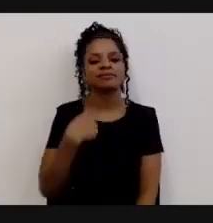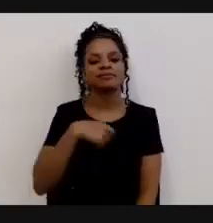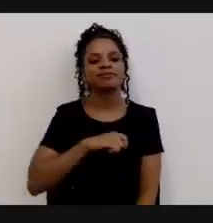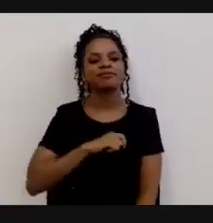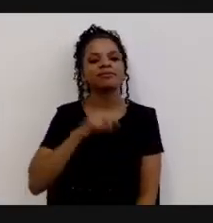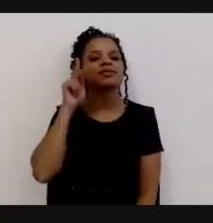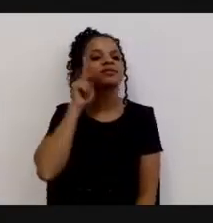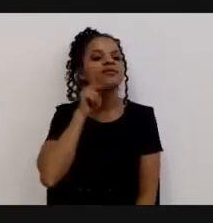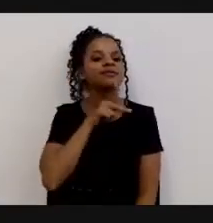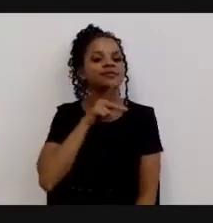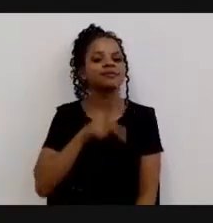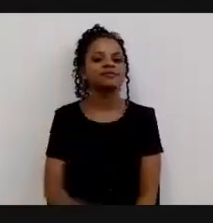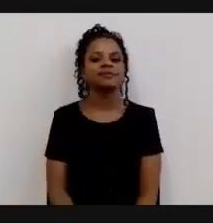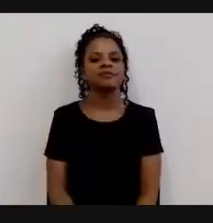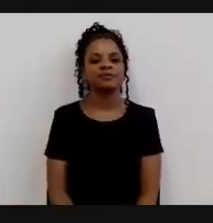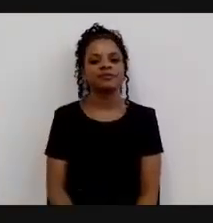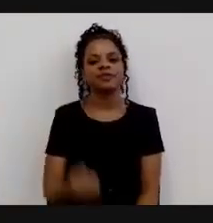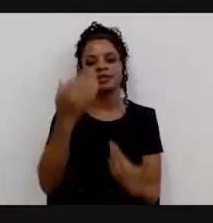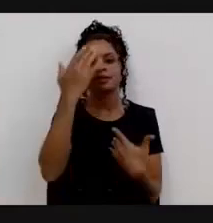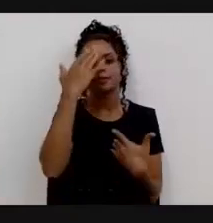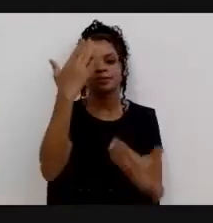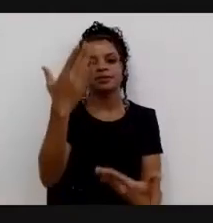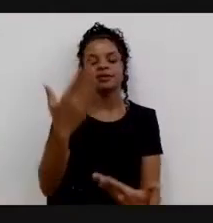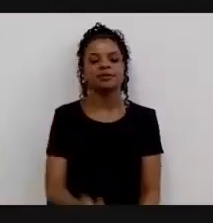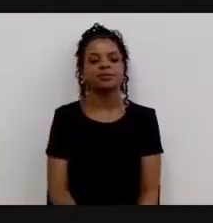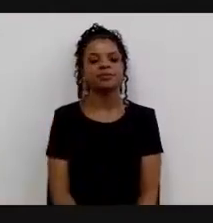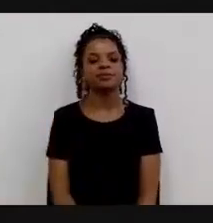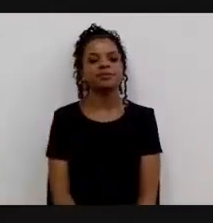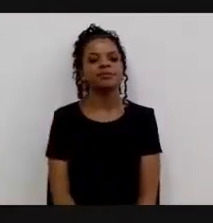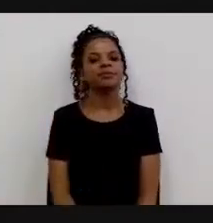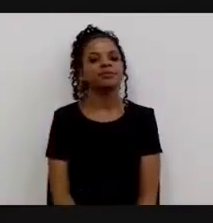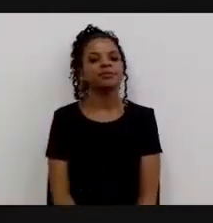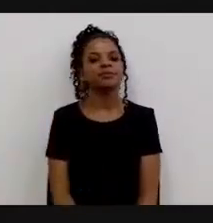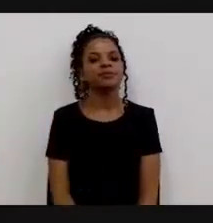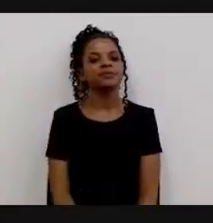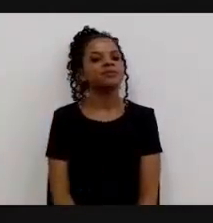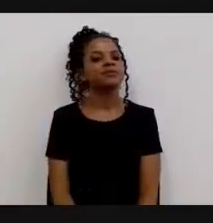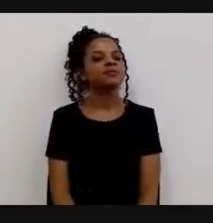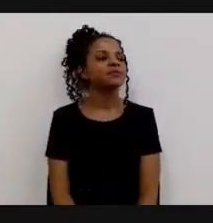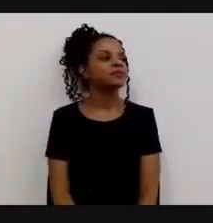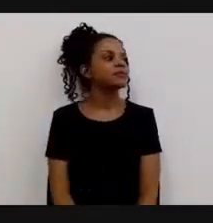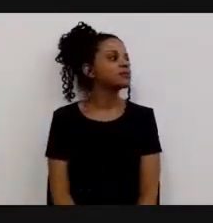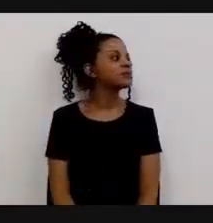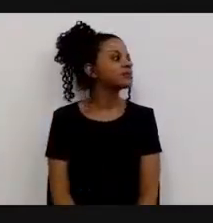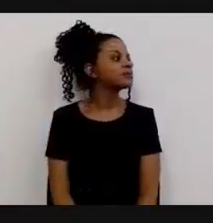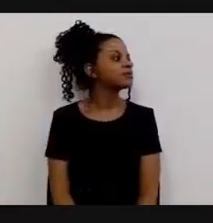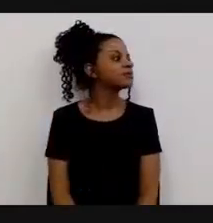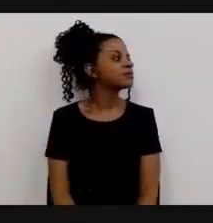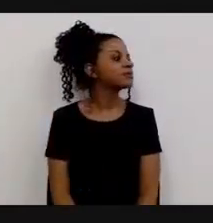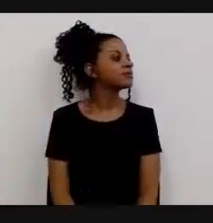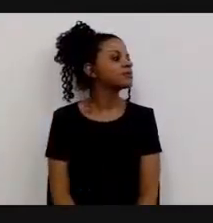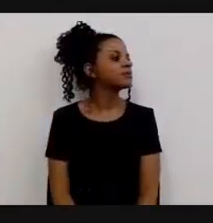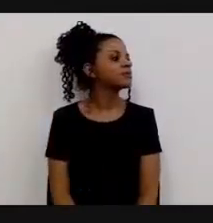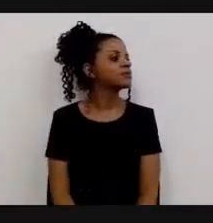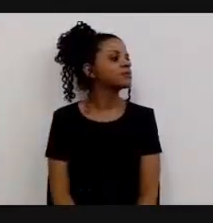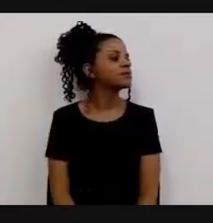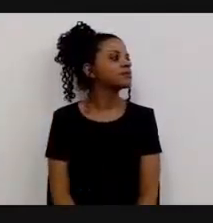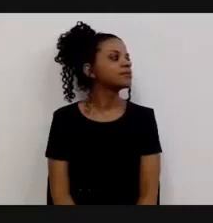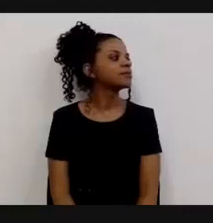esse é o meu sinal. Então, obrigado. Deixa eu voltar aqui, que eu já adiantei aqui. Estou fazendo coisa que eu não podia fazer. Volta.